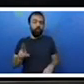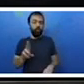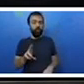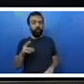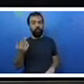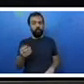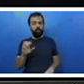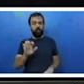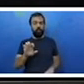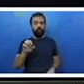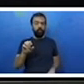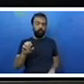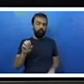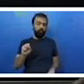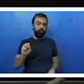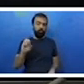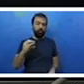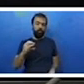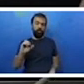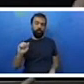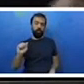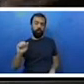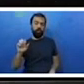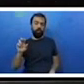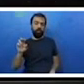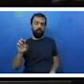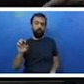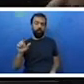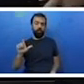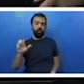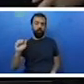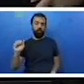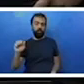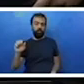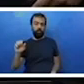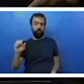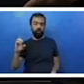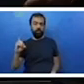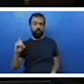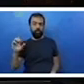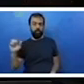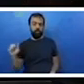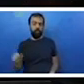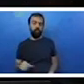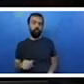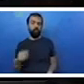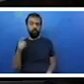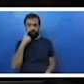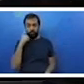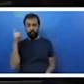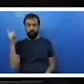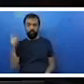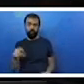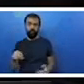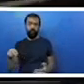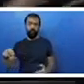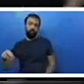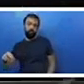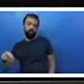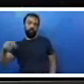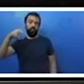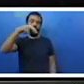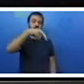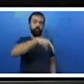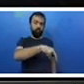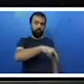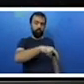caso. O salto em distância, então aqui ele está saltando de 2 pontos, de um ponto para outro, uma distância maior. É um salto